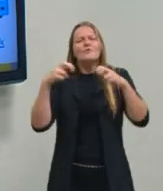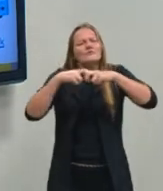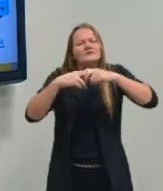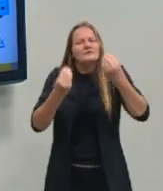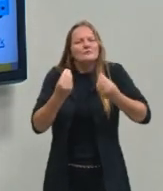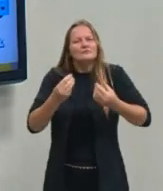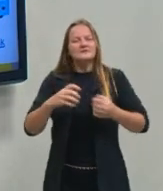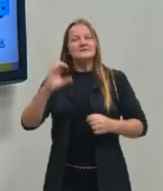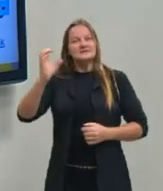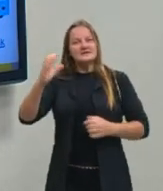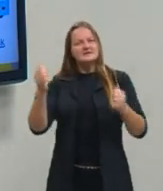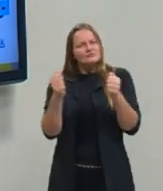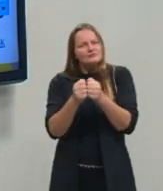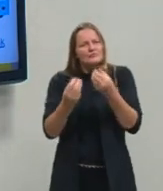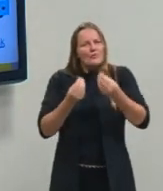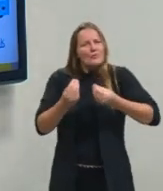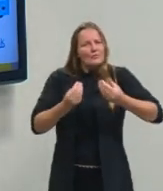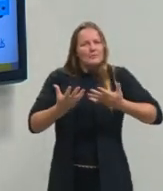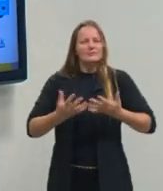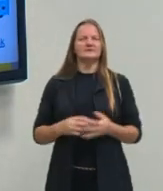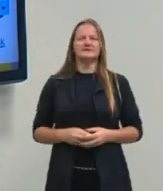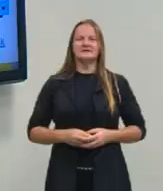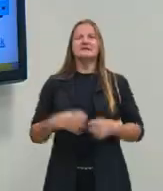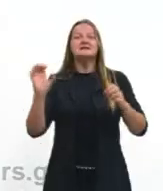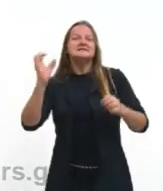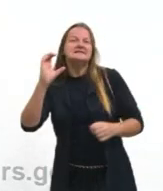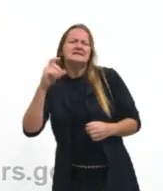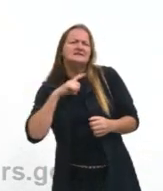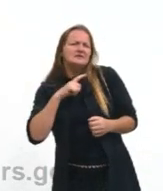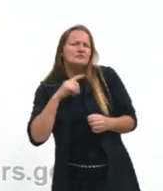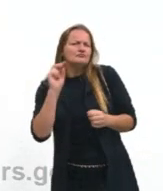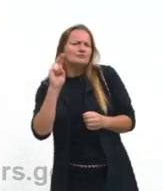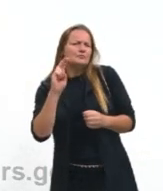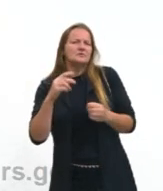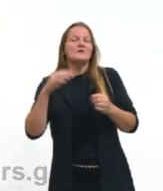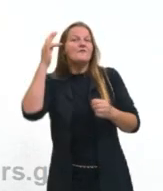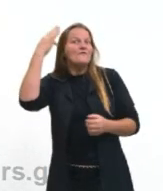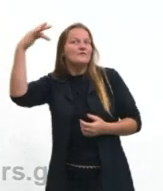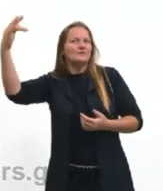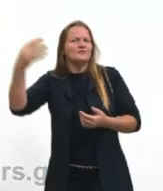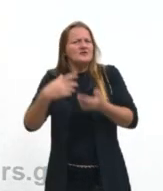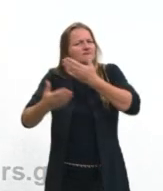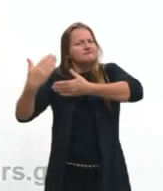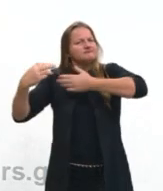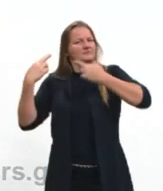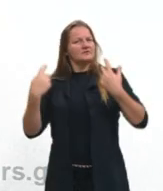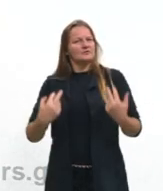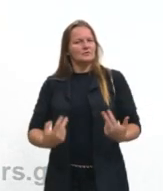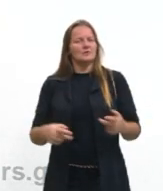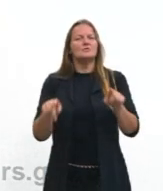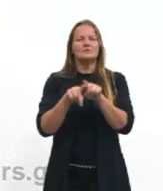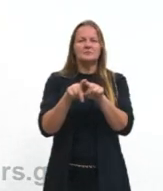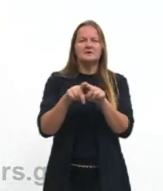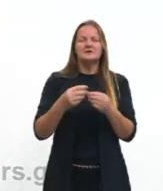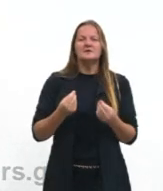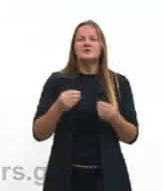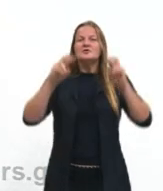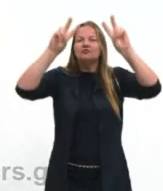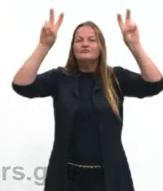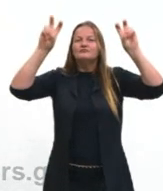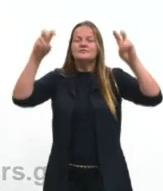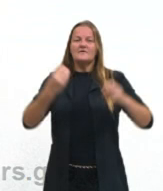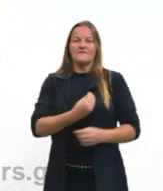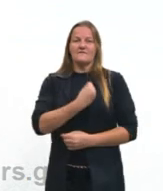física como ciência certo então a ciência que já foi chamada de filosofia natural abrange o estudo de